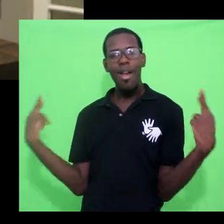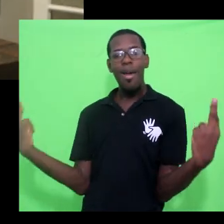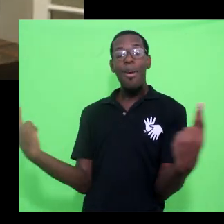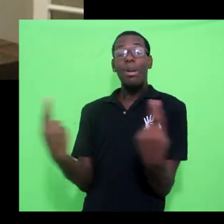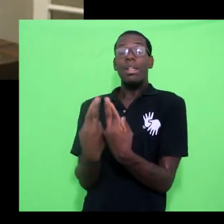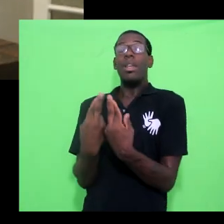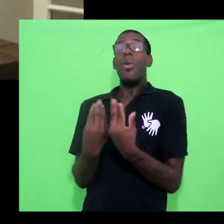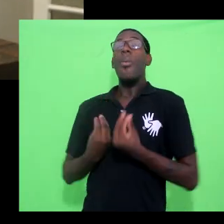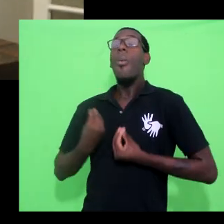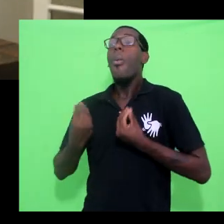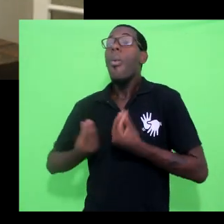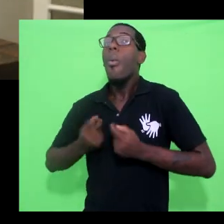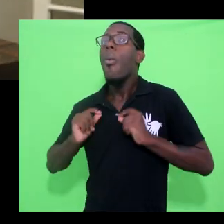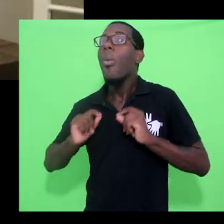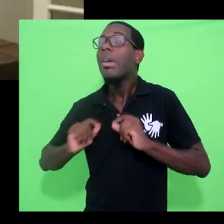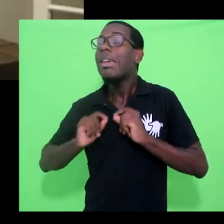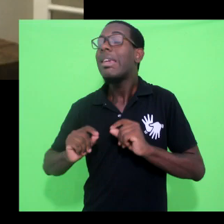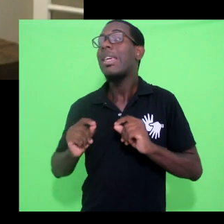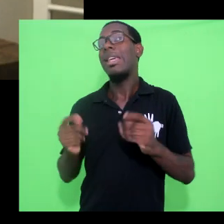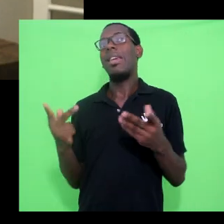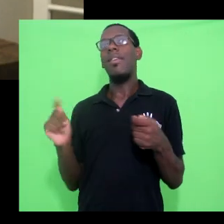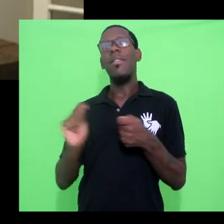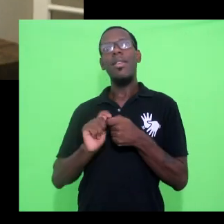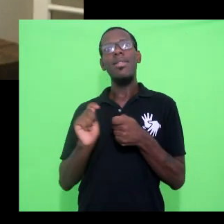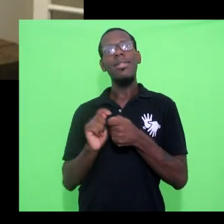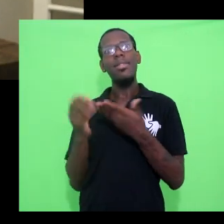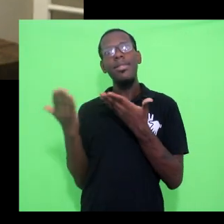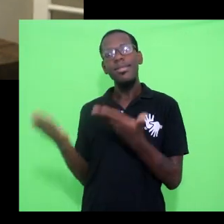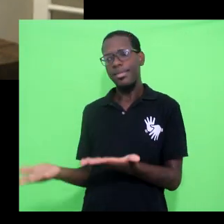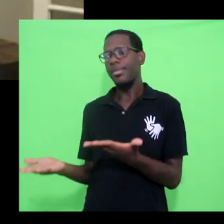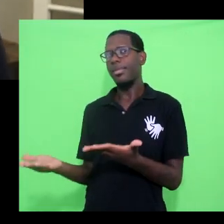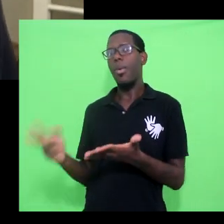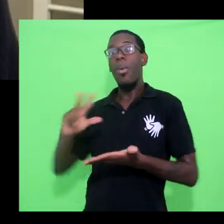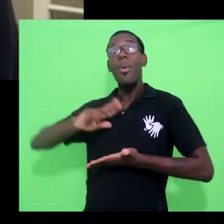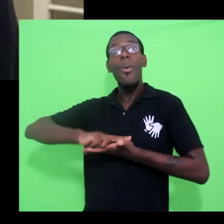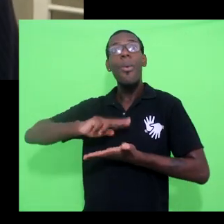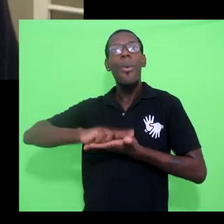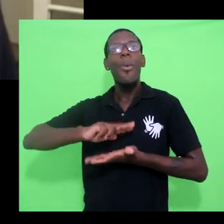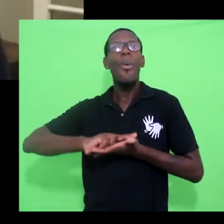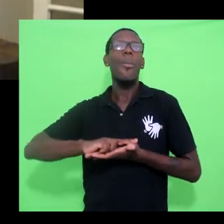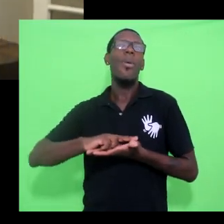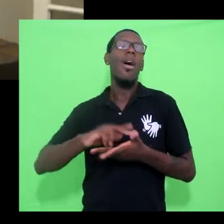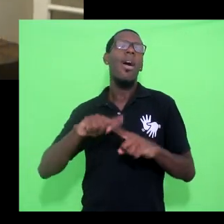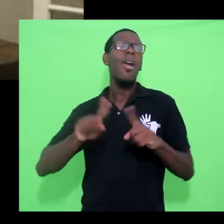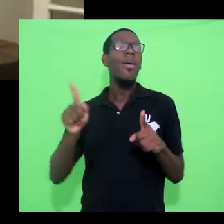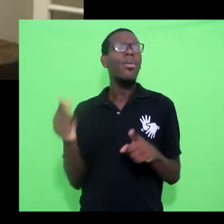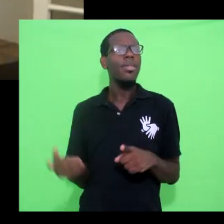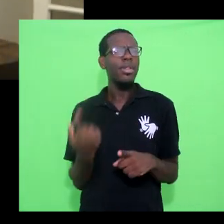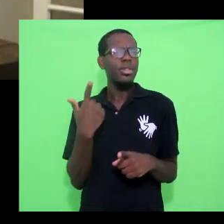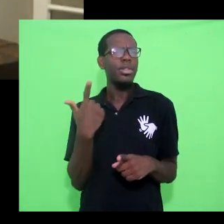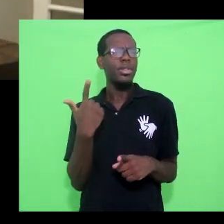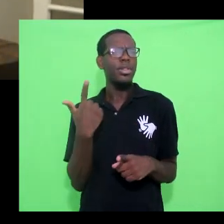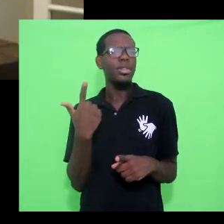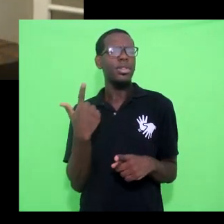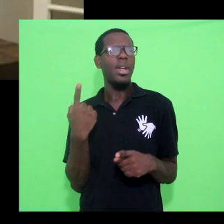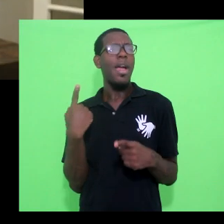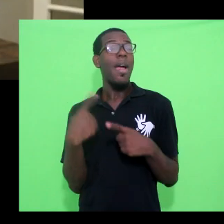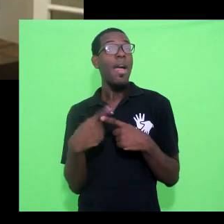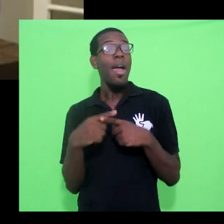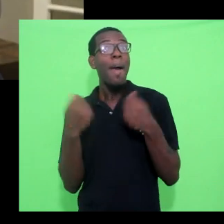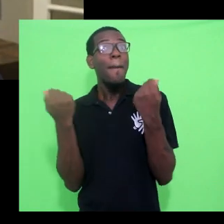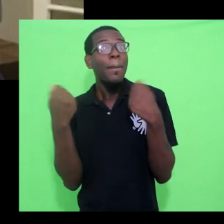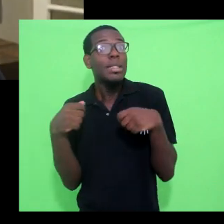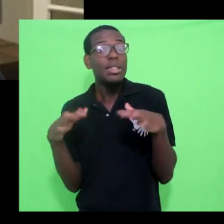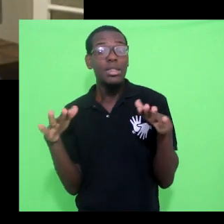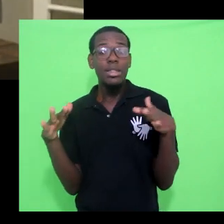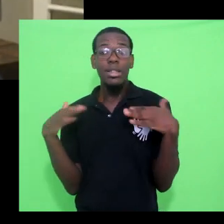que iam fazer com aquilo. O Ney falando essa história para mim. Ney Alberto foi o presidente anterior a mim. Aí o Ney fala assim: você precisa ver a minha